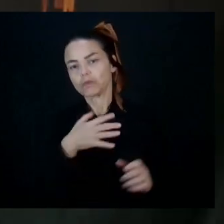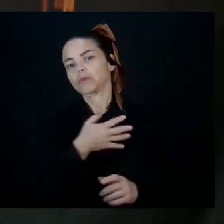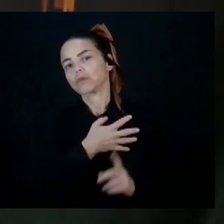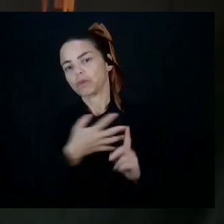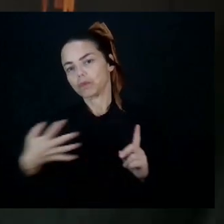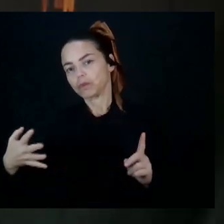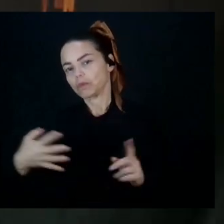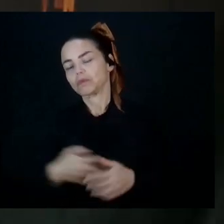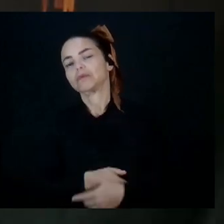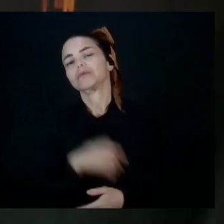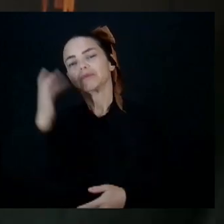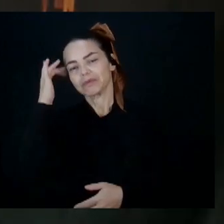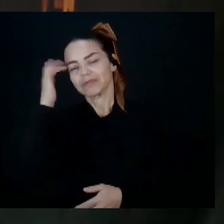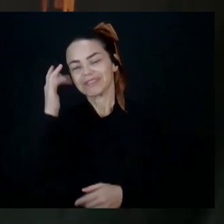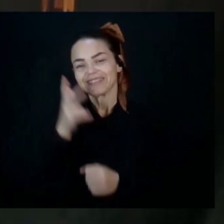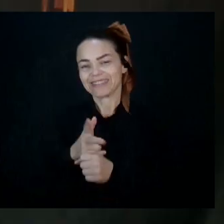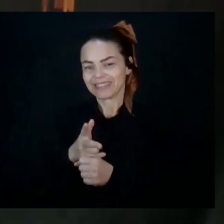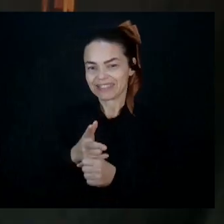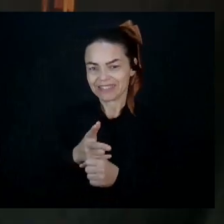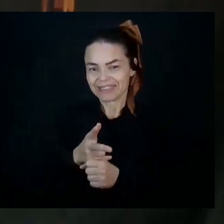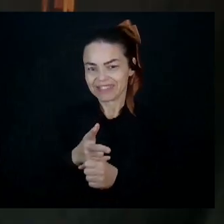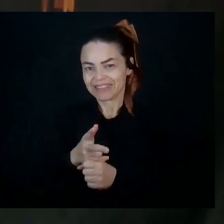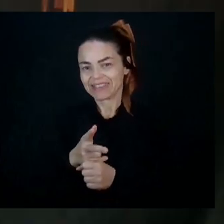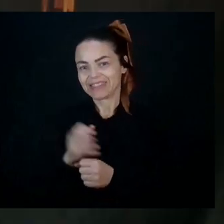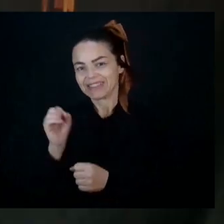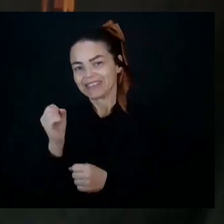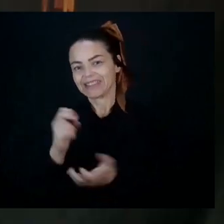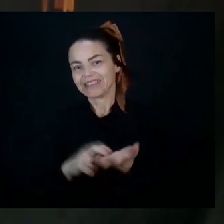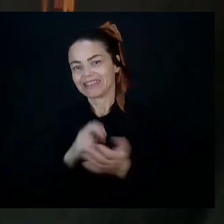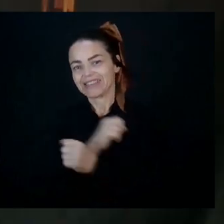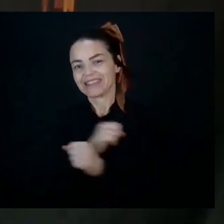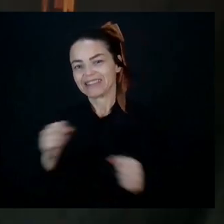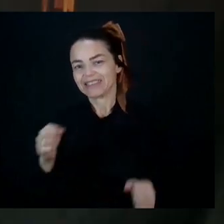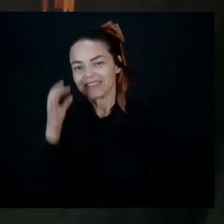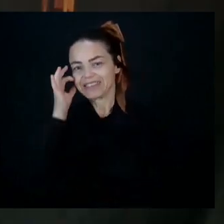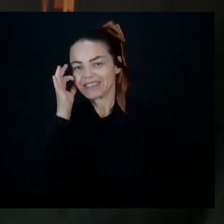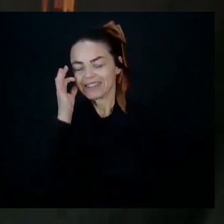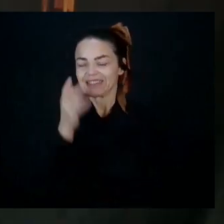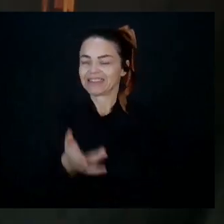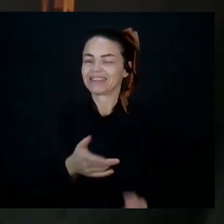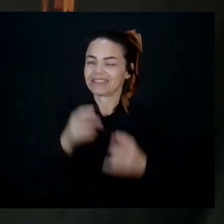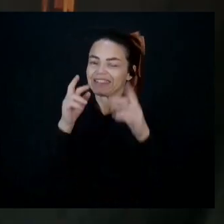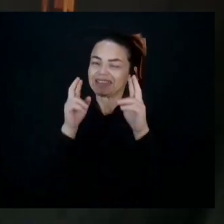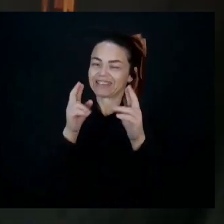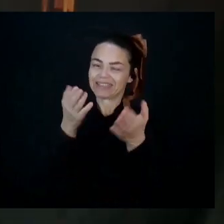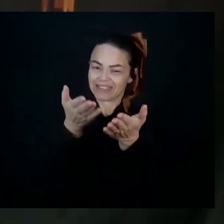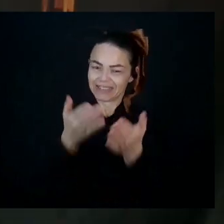aqui no Estúdio Câmara, a partir das 8 da manhã, é ao vivo. E claro que a gente espera por você.